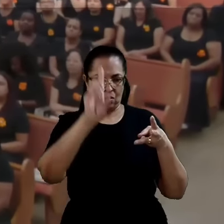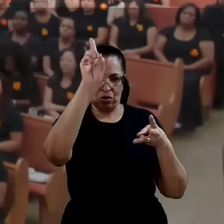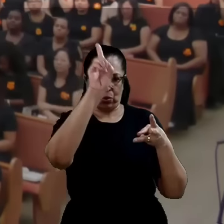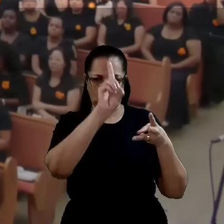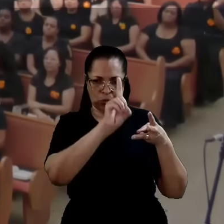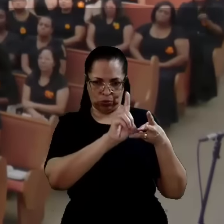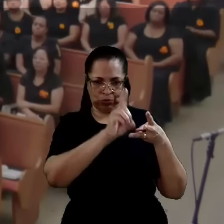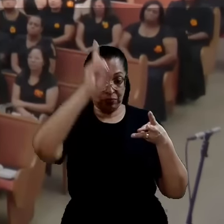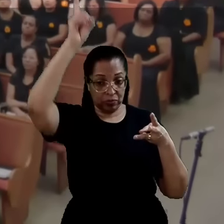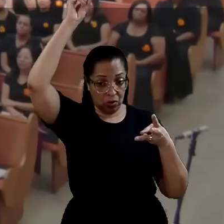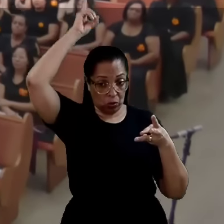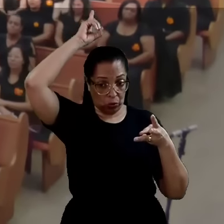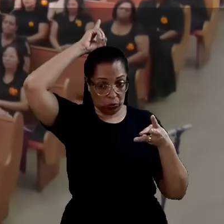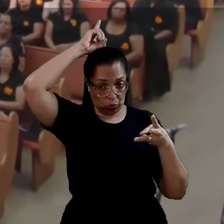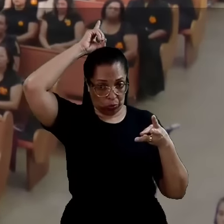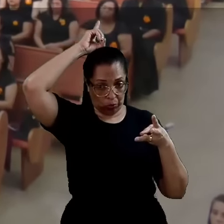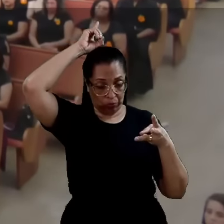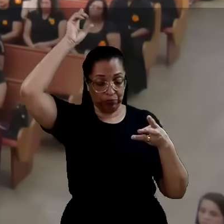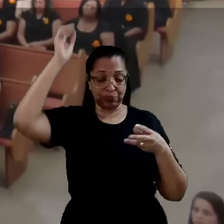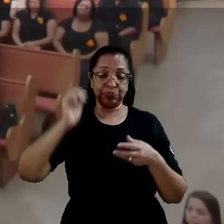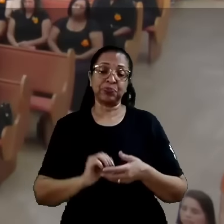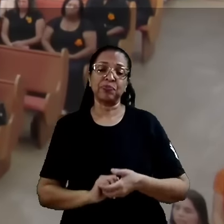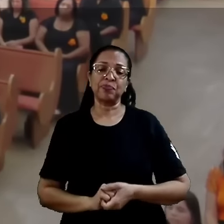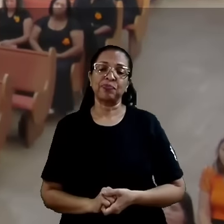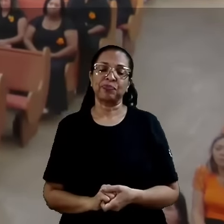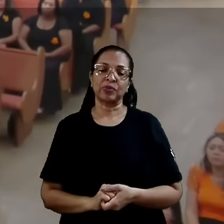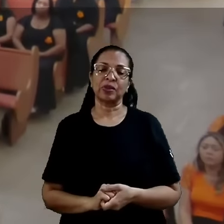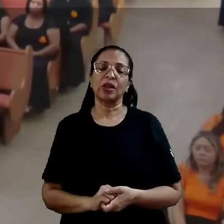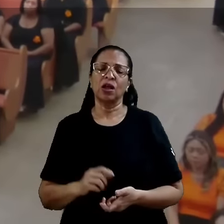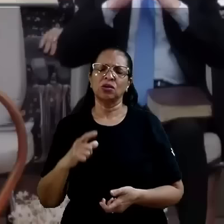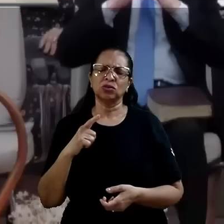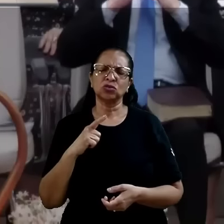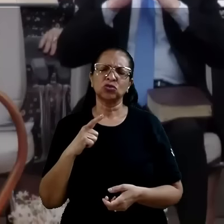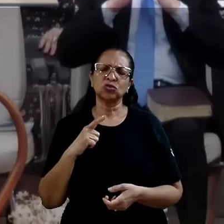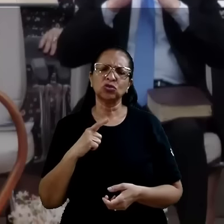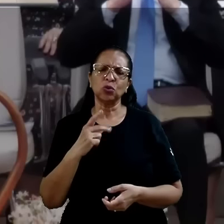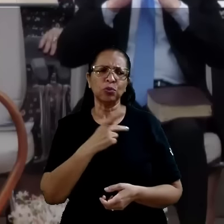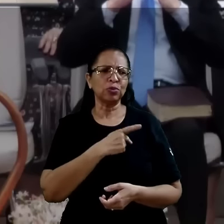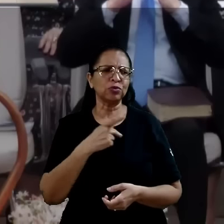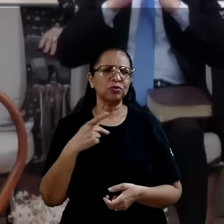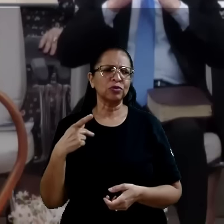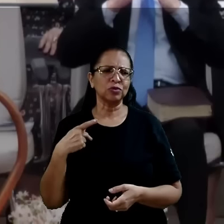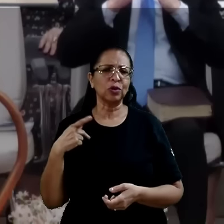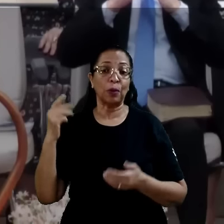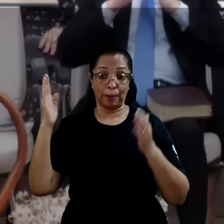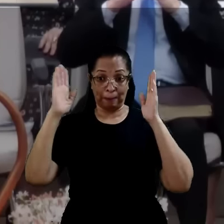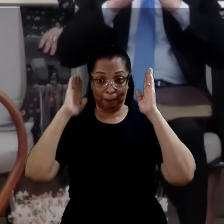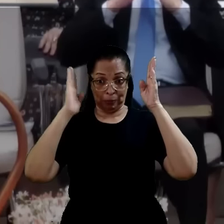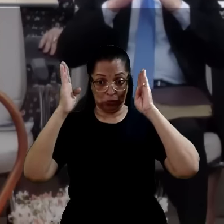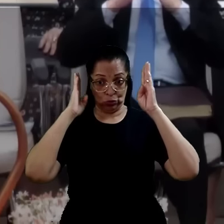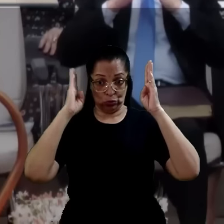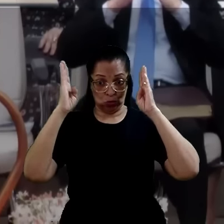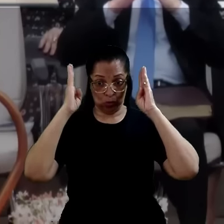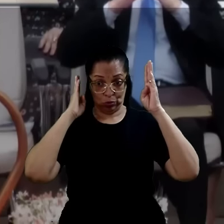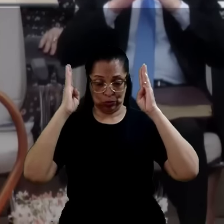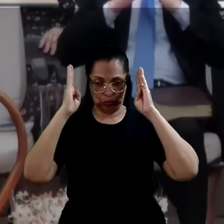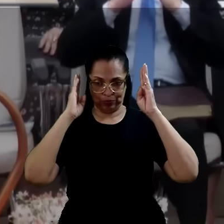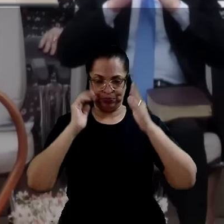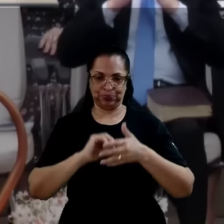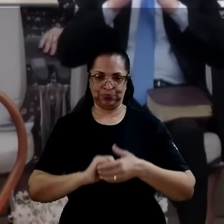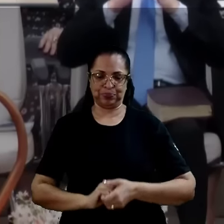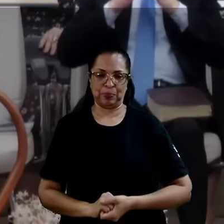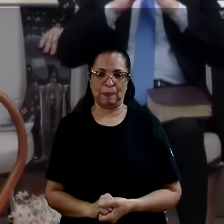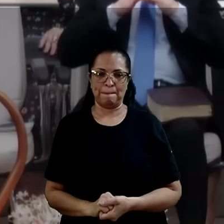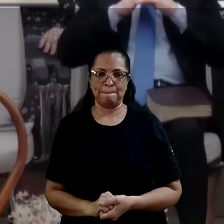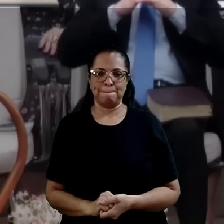psicólogo pastor da mesa diretora da Metodista do Estado de São Paulo